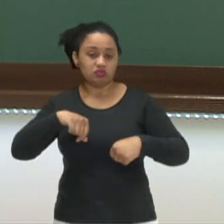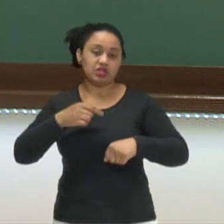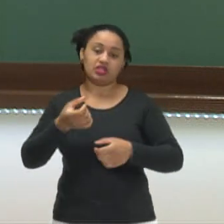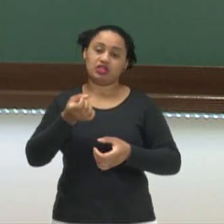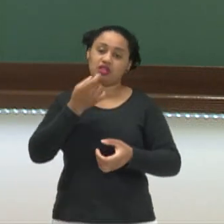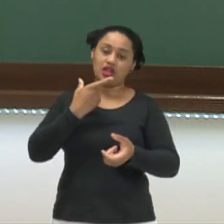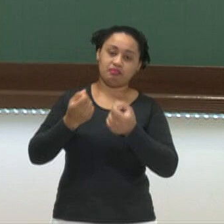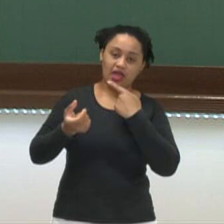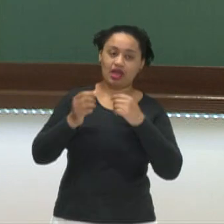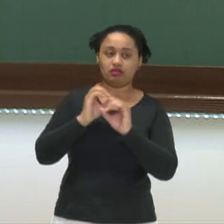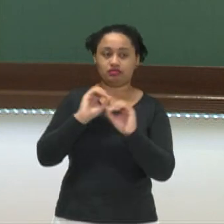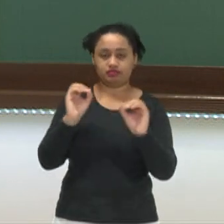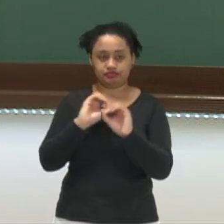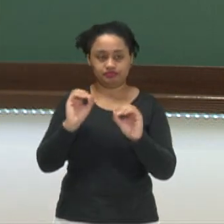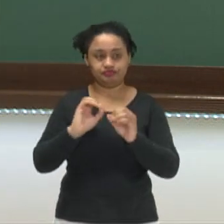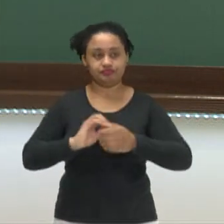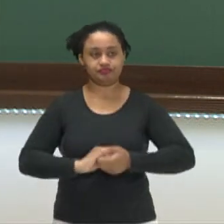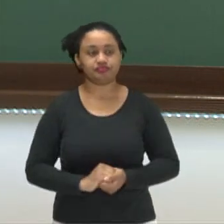hormônio, né?